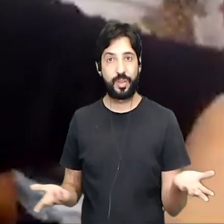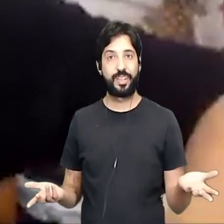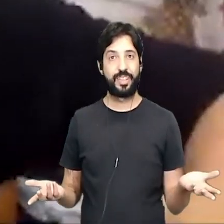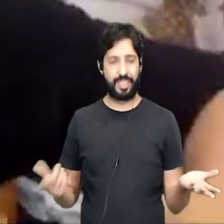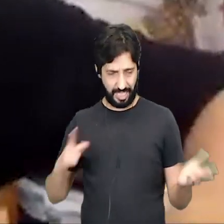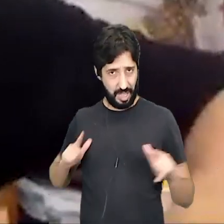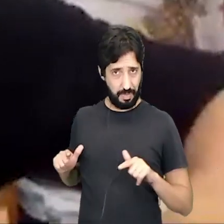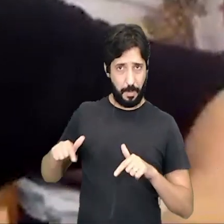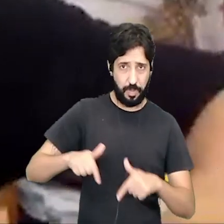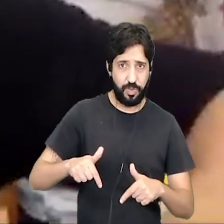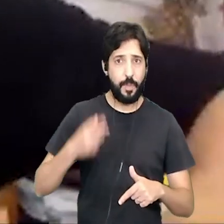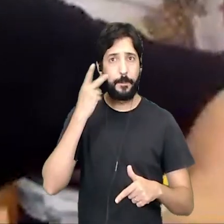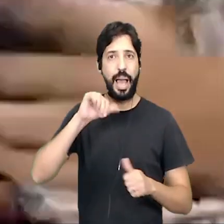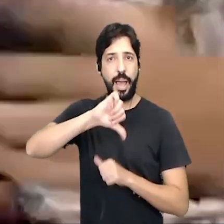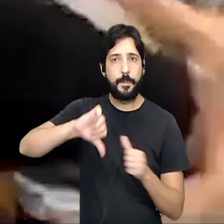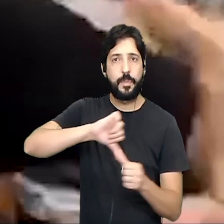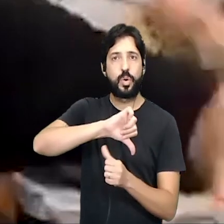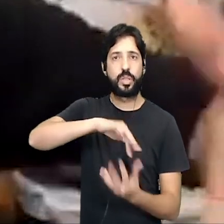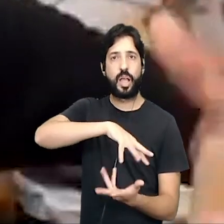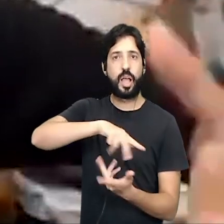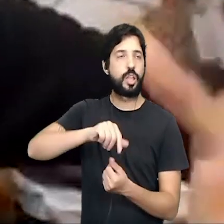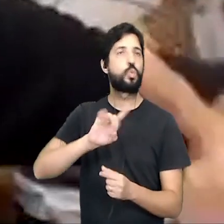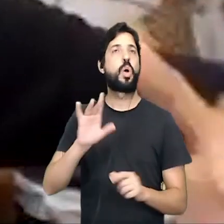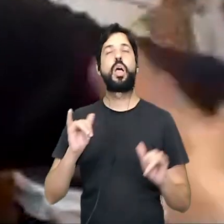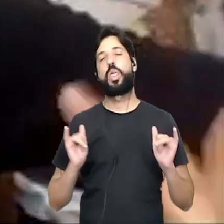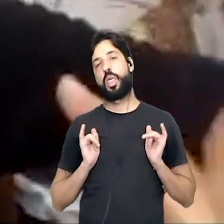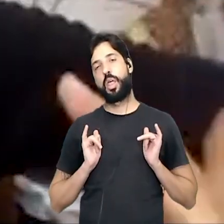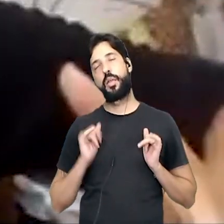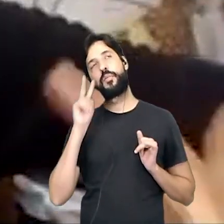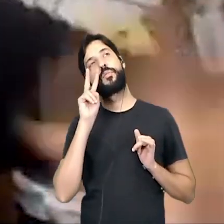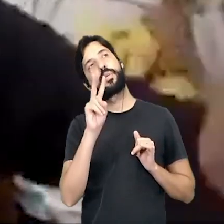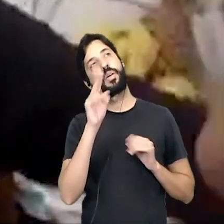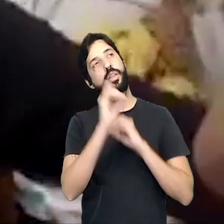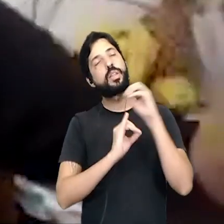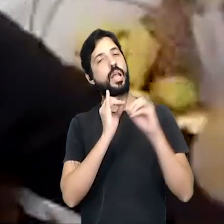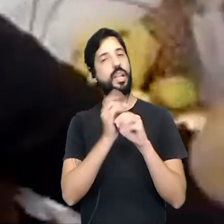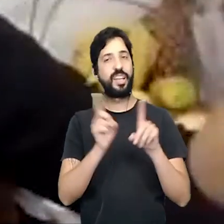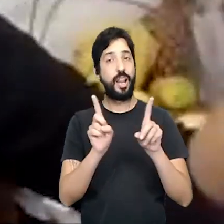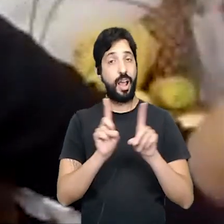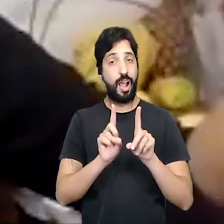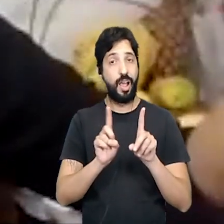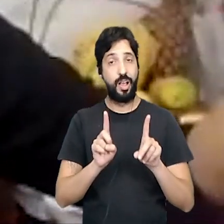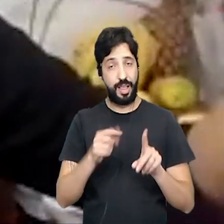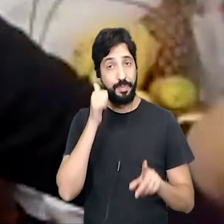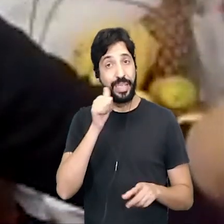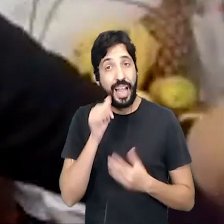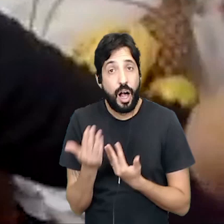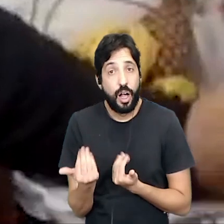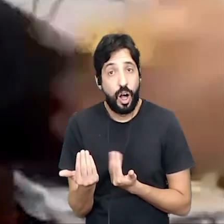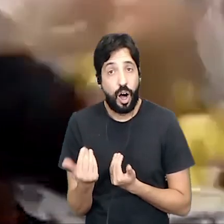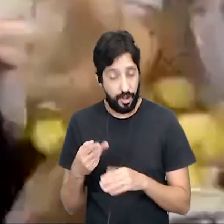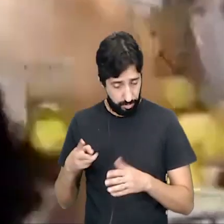São pessoas que estão, né, agindo para uma transformação no mundo. Elas não estão ali paradas, olha, vamos ver a